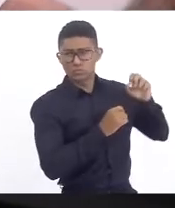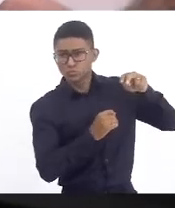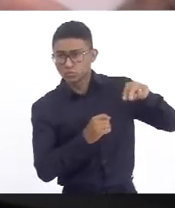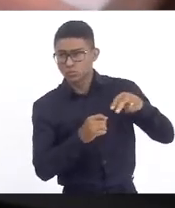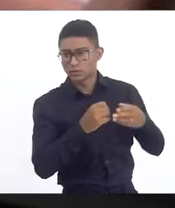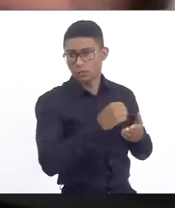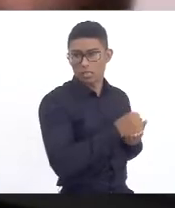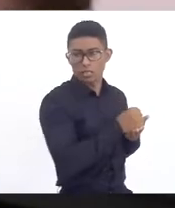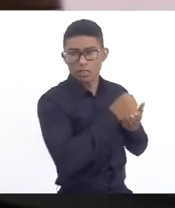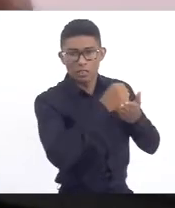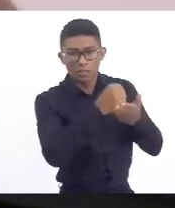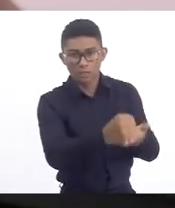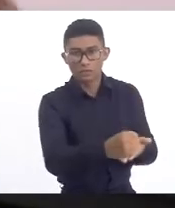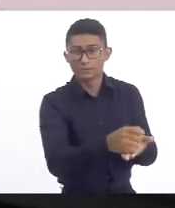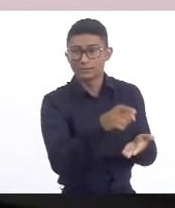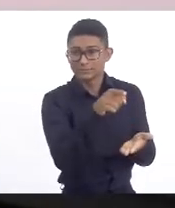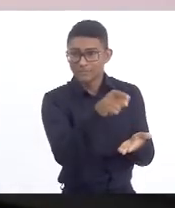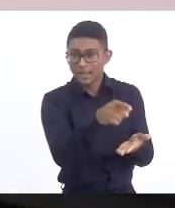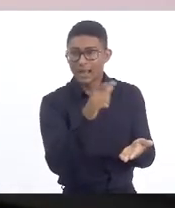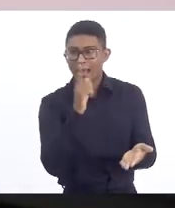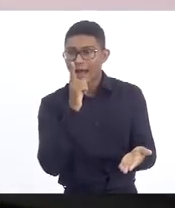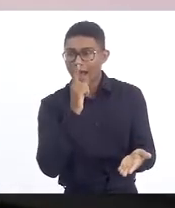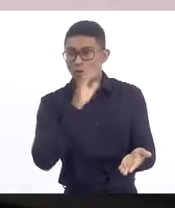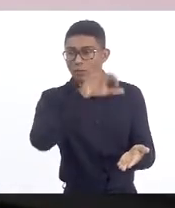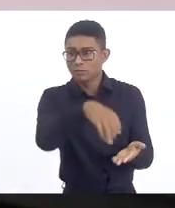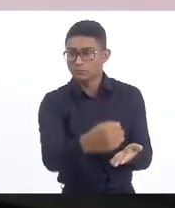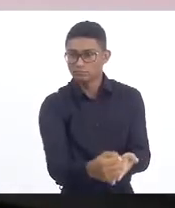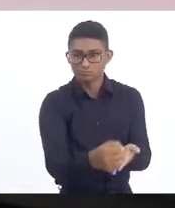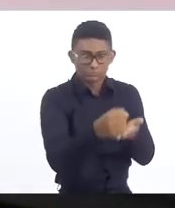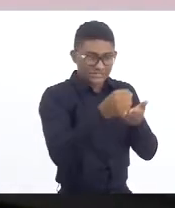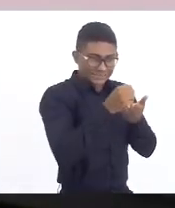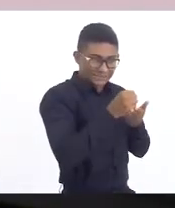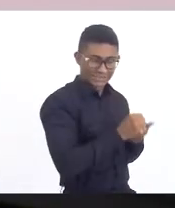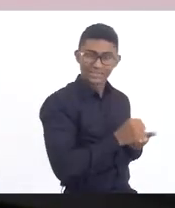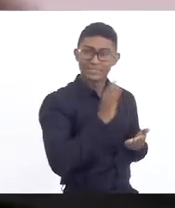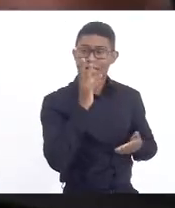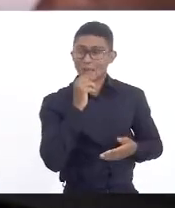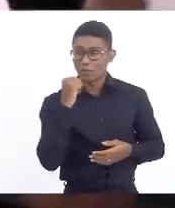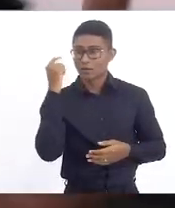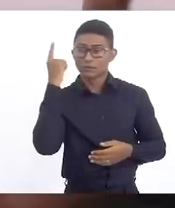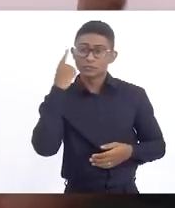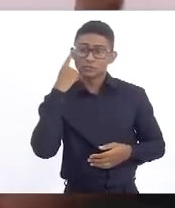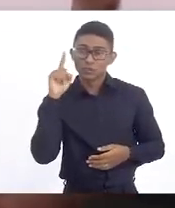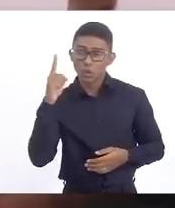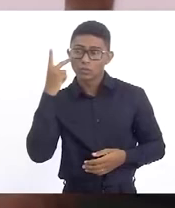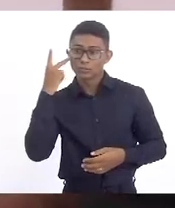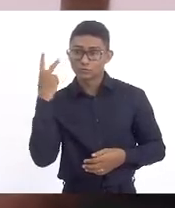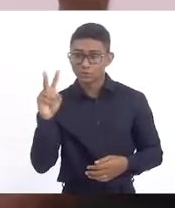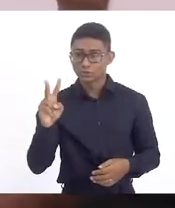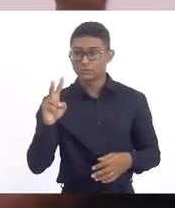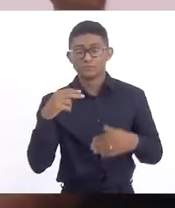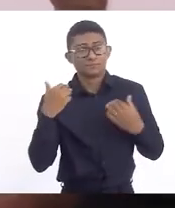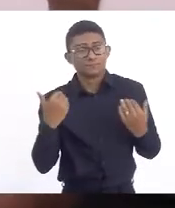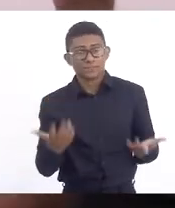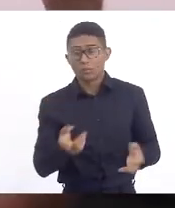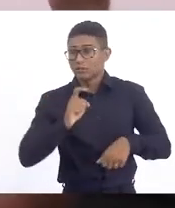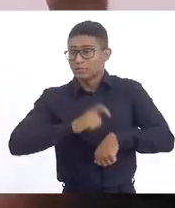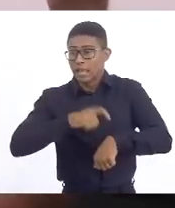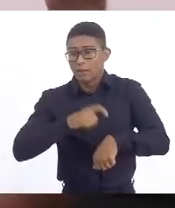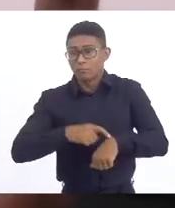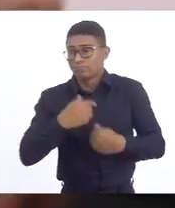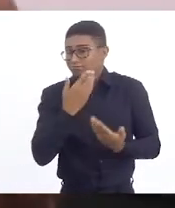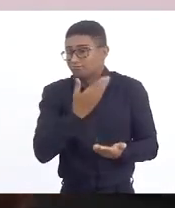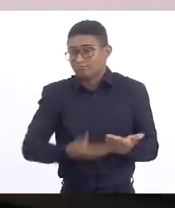análises, isso vai levar 48 horas. O tempo já passou. A água, o retrato não é mais aquele momento de 48 horas